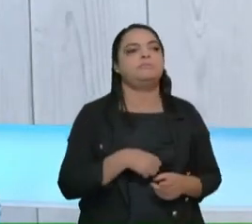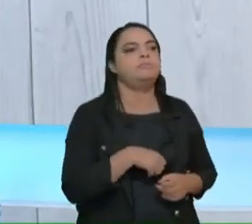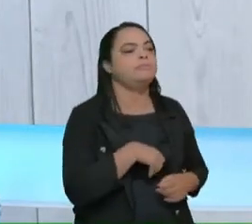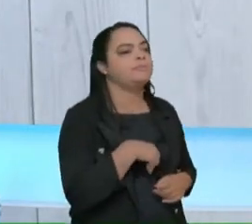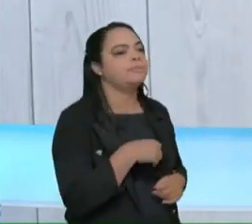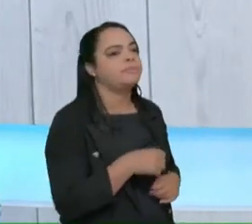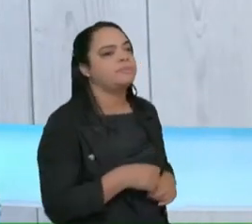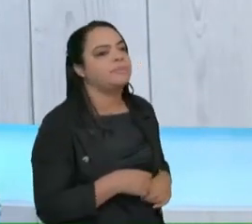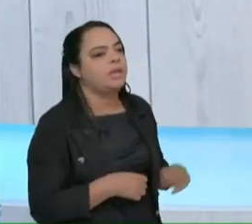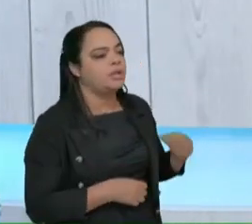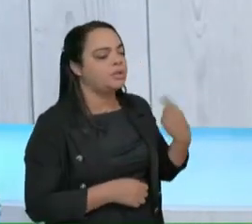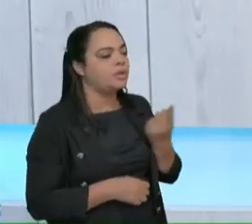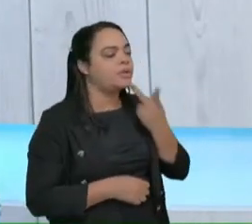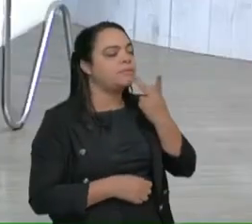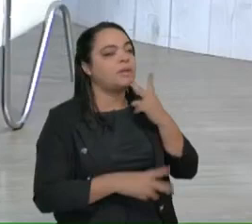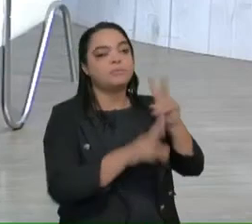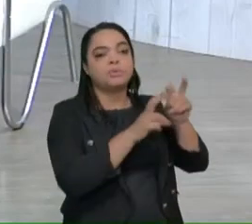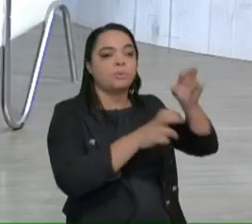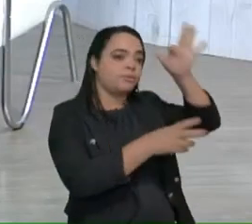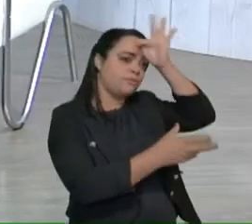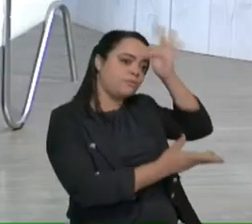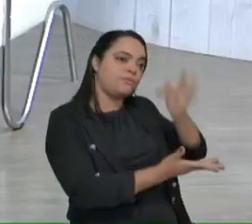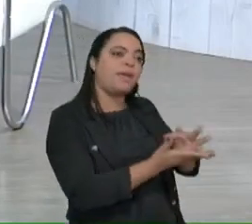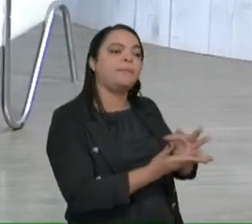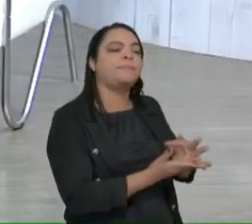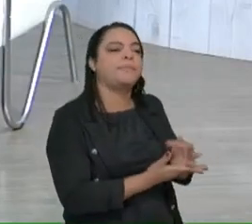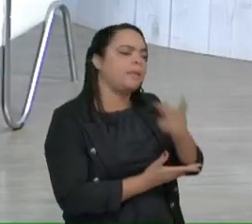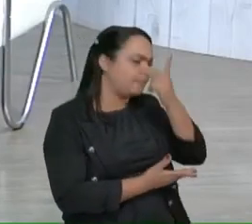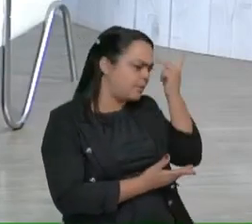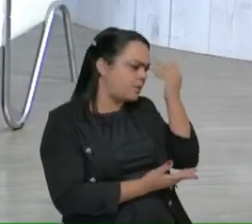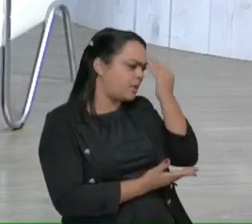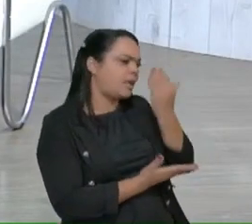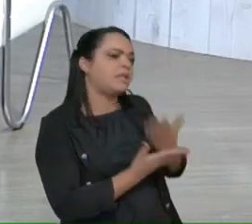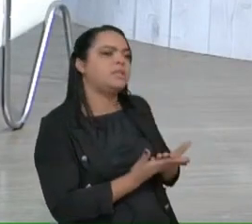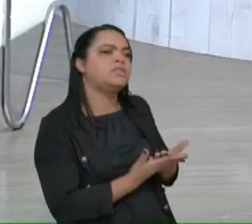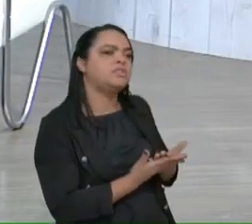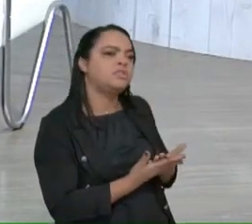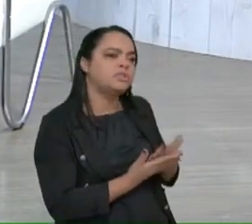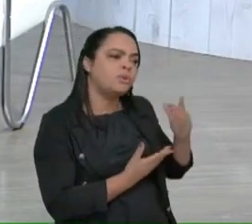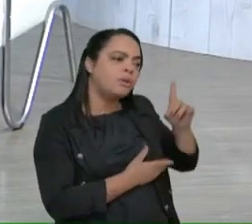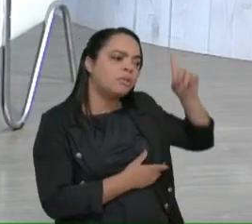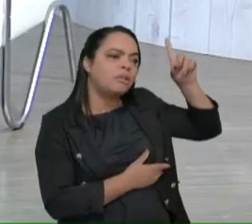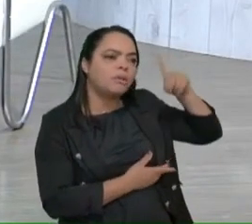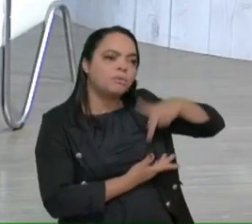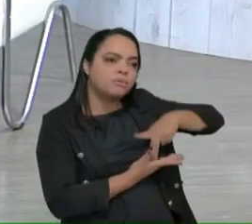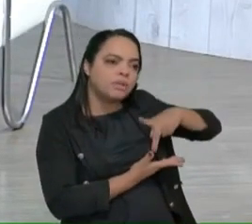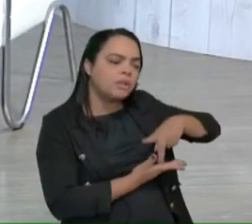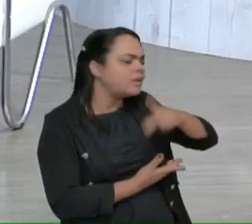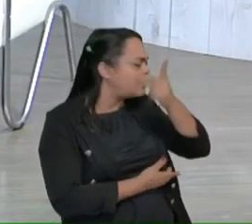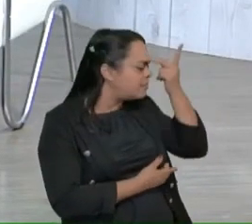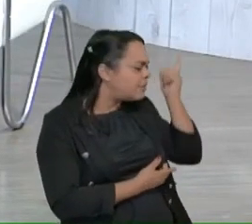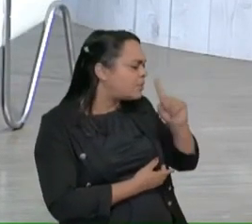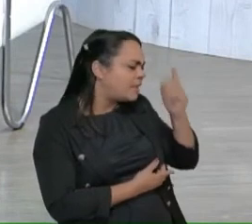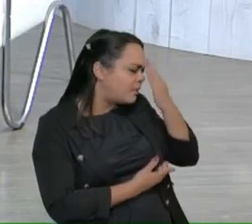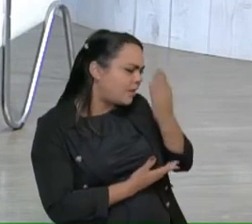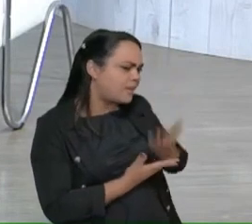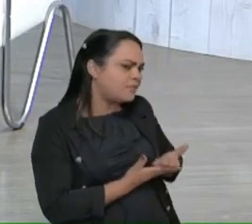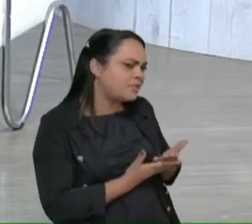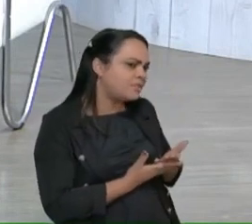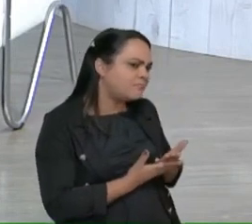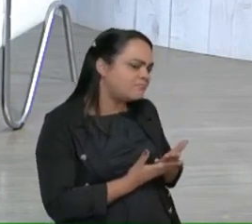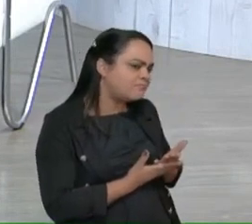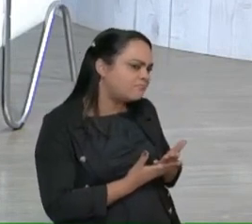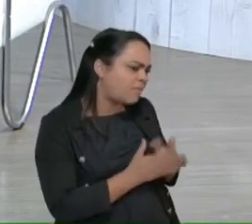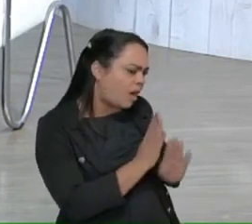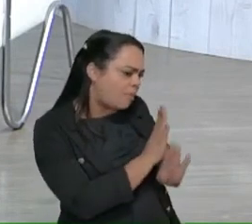e a gente tá falando de de fé de espiritualidade pessoas que acreditam eh em um Deus né E as pessoas que não acreditam eh